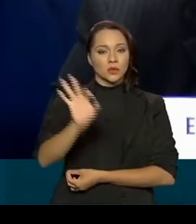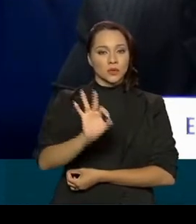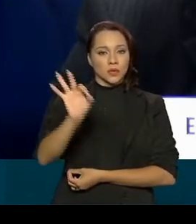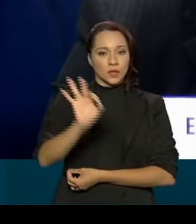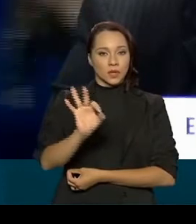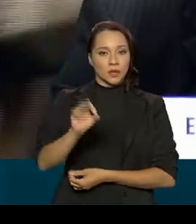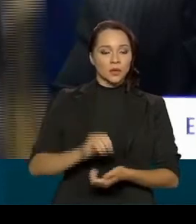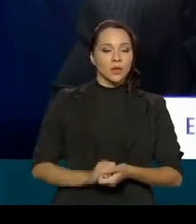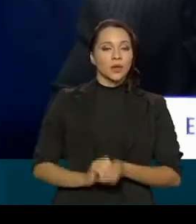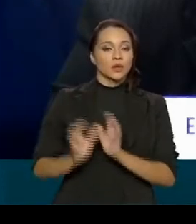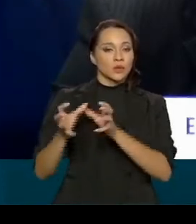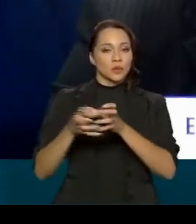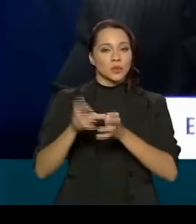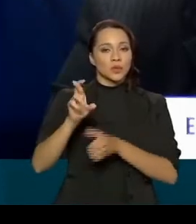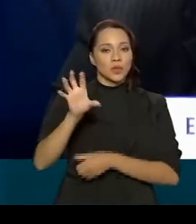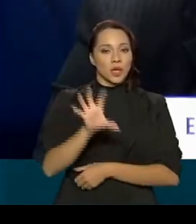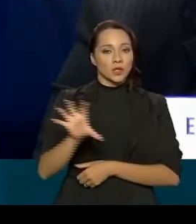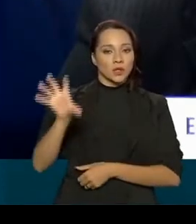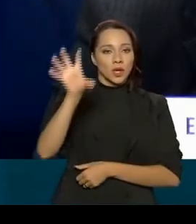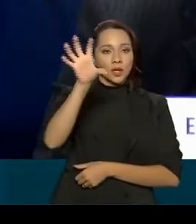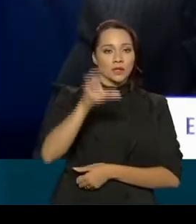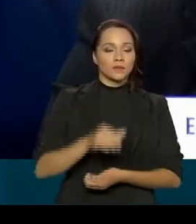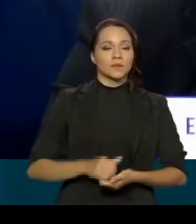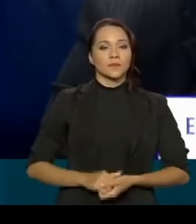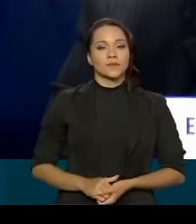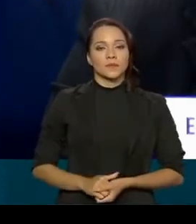5.682% nos lotes regionais.